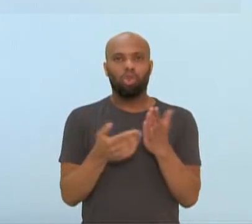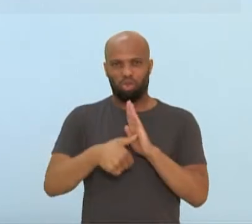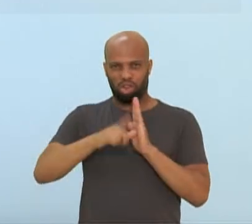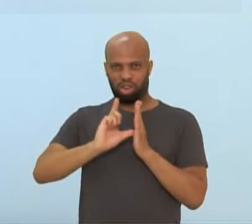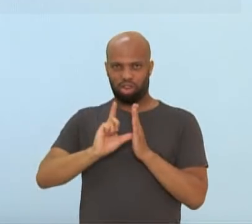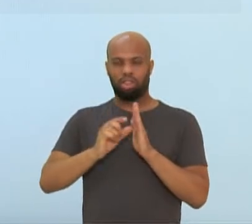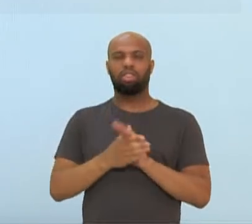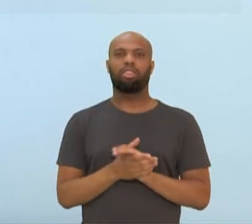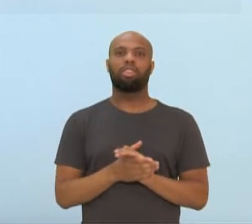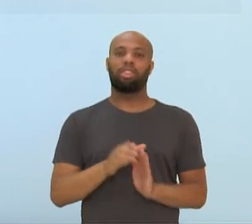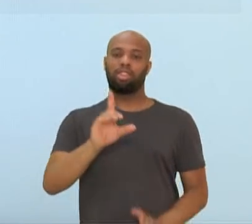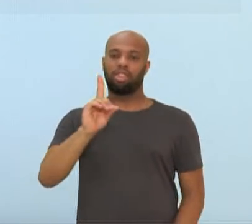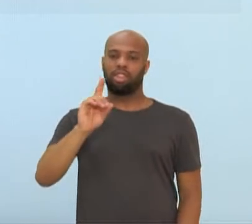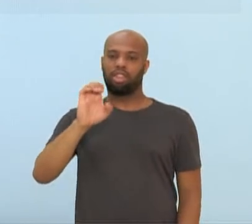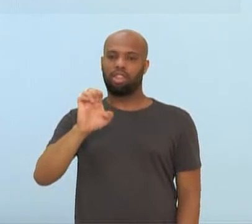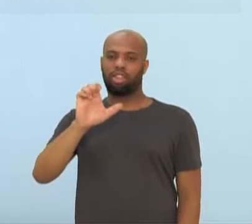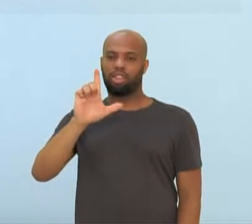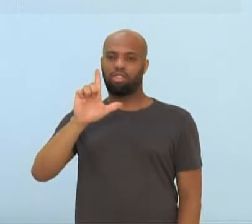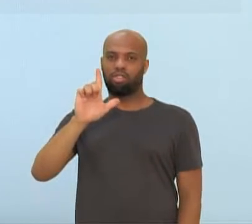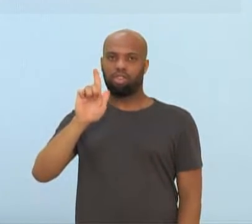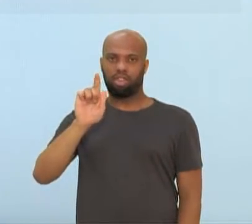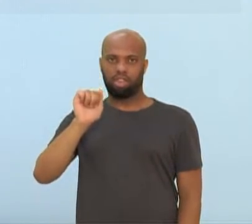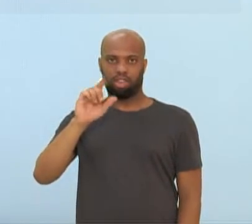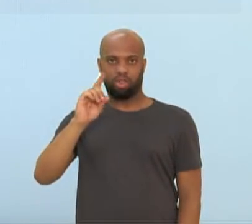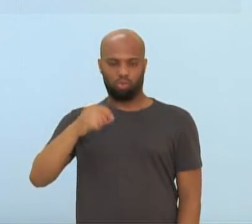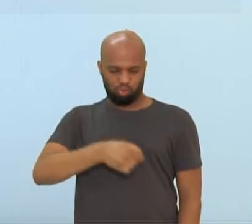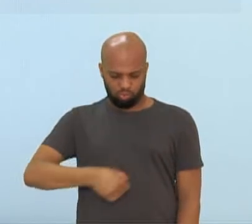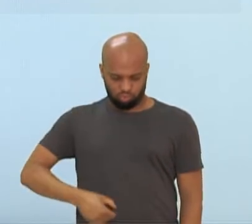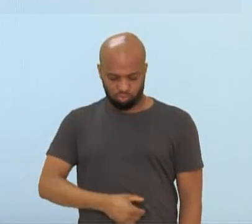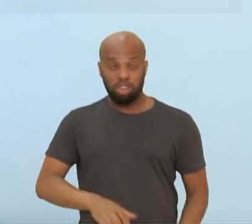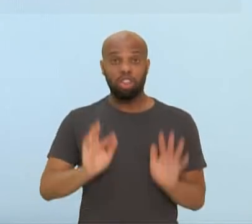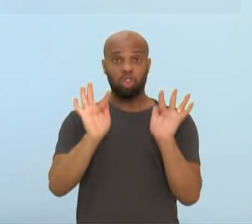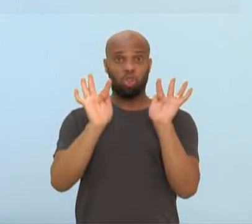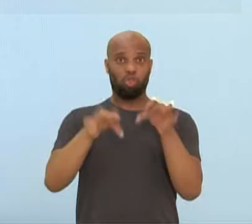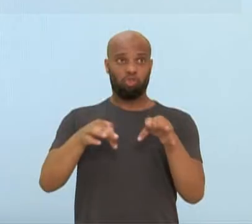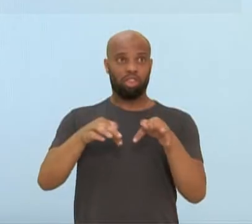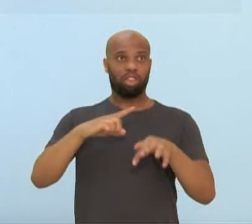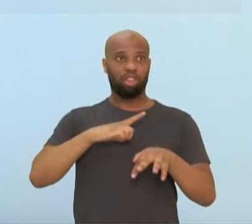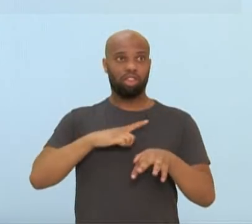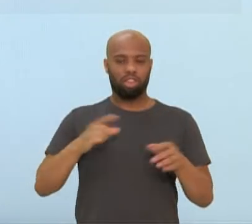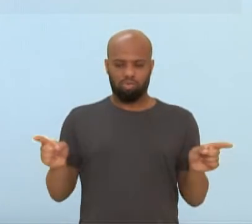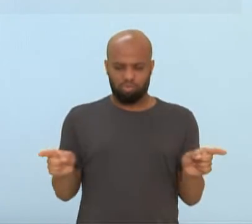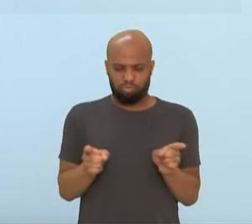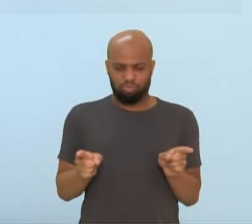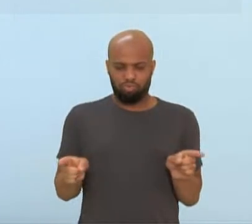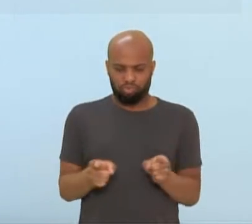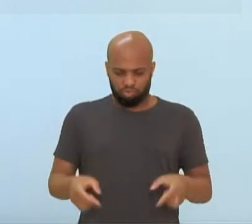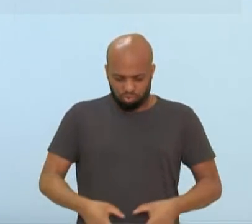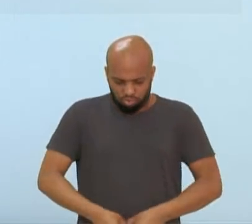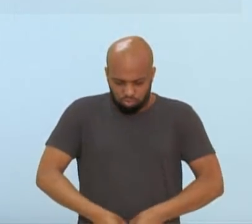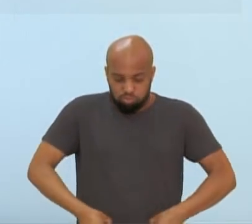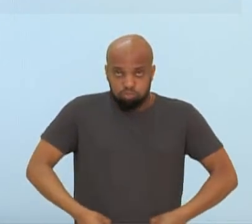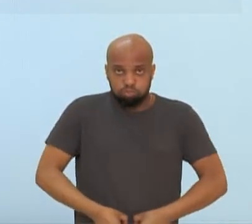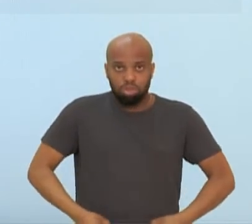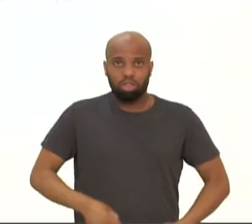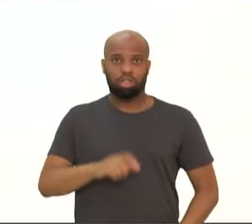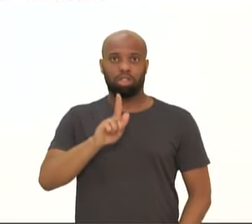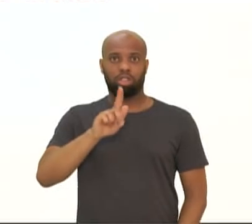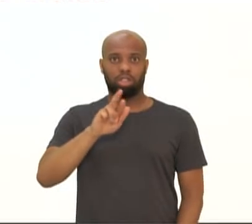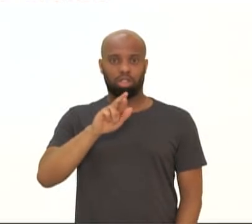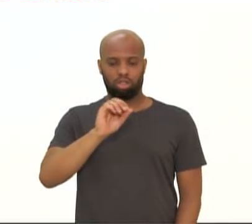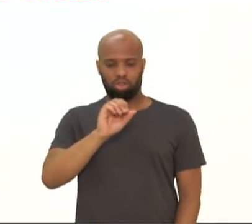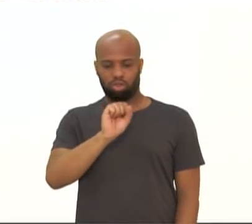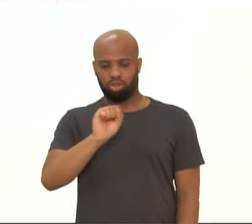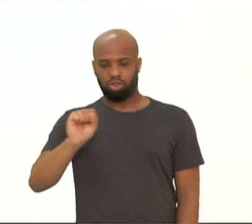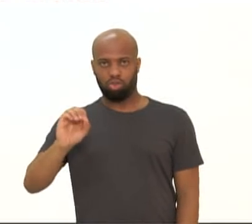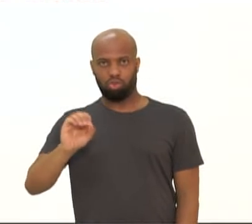anterior, que é o intestino delgado, e no final, esse intestino mais curtinho ao redor, o intestino grosso.